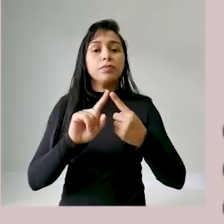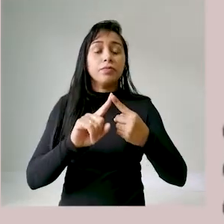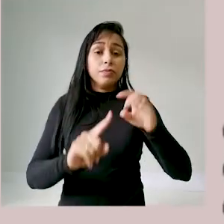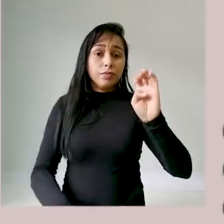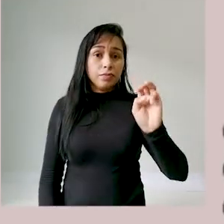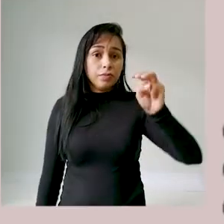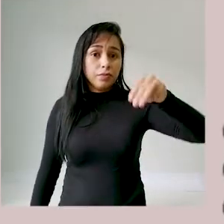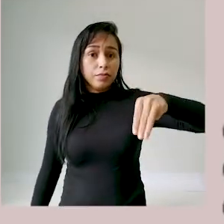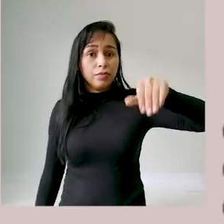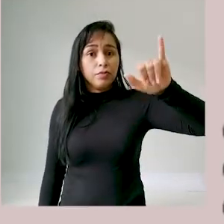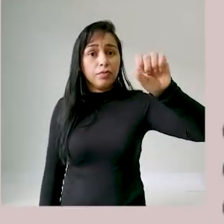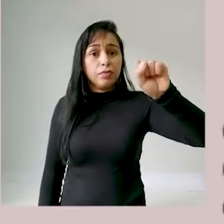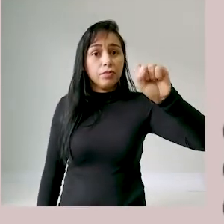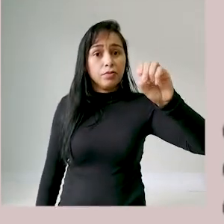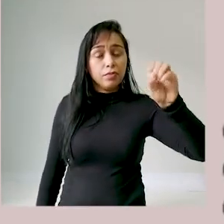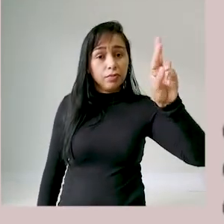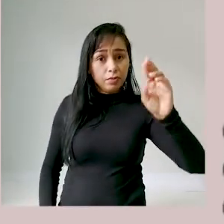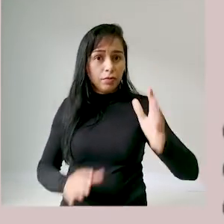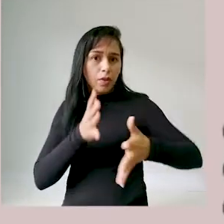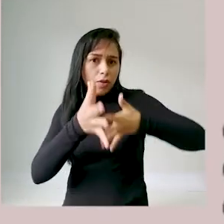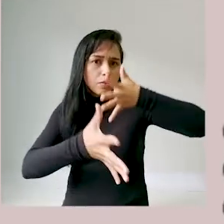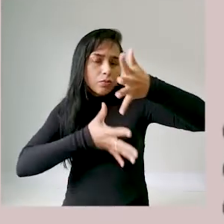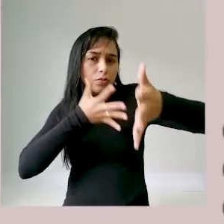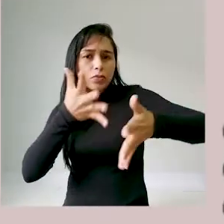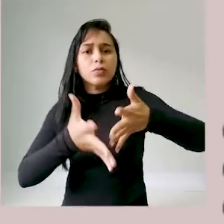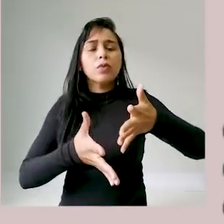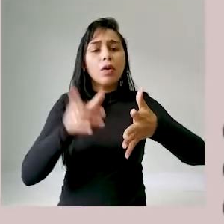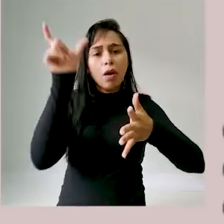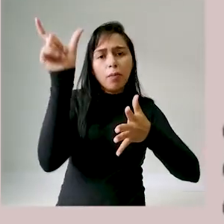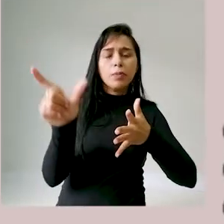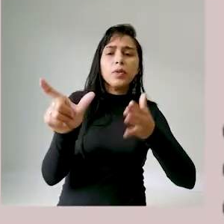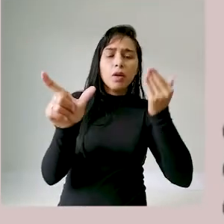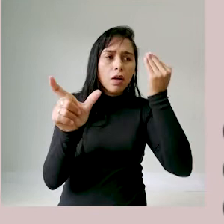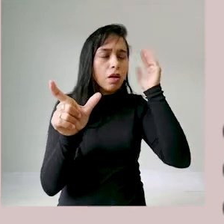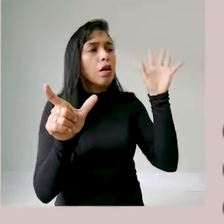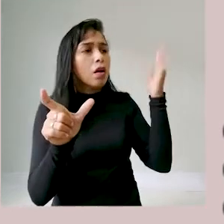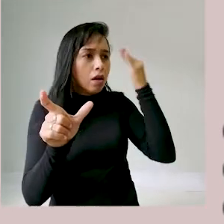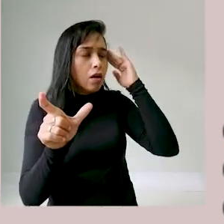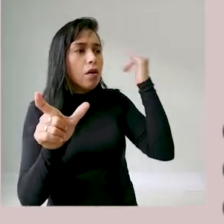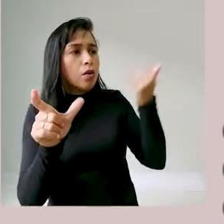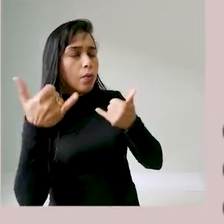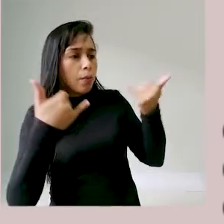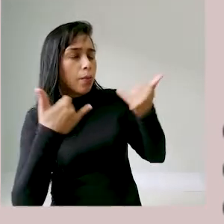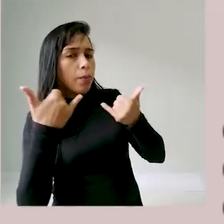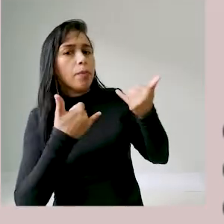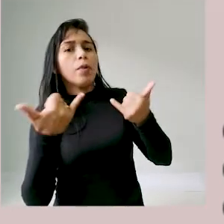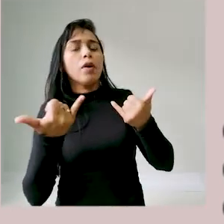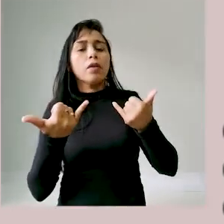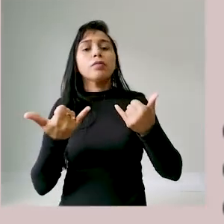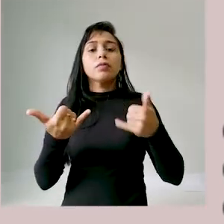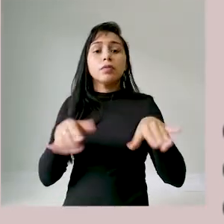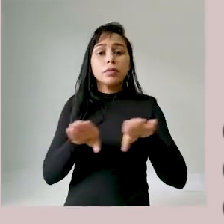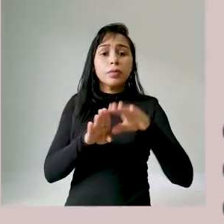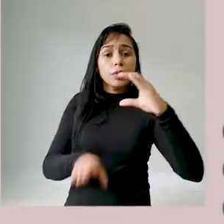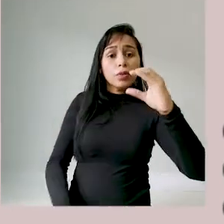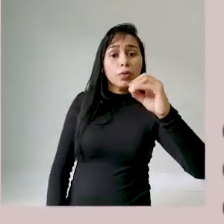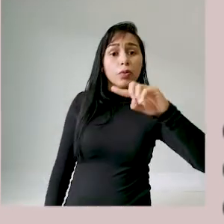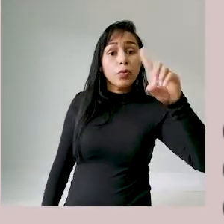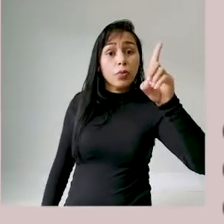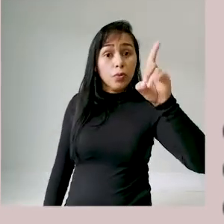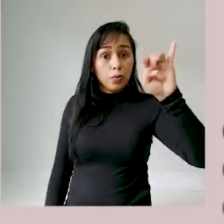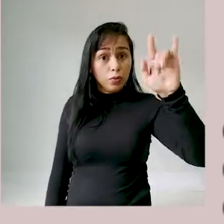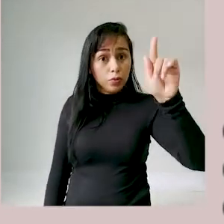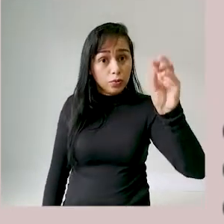o emissor, o receptor, a mensagem, o canal, o código, o referente, o feedback e